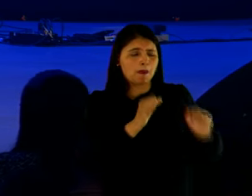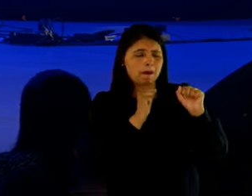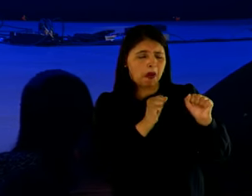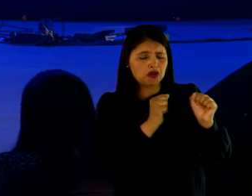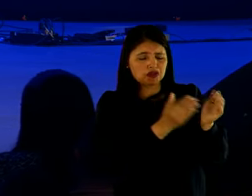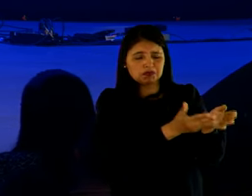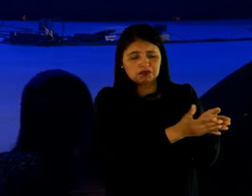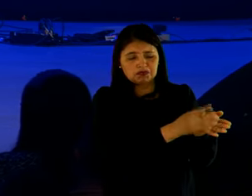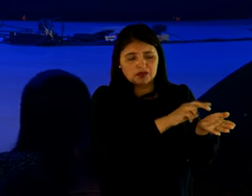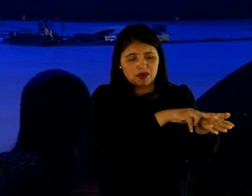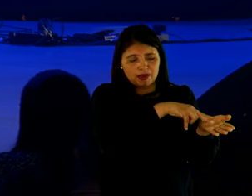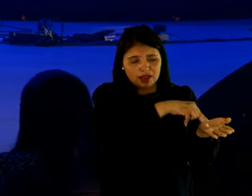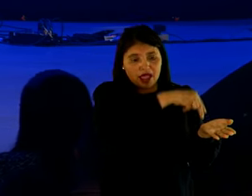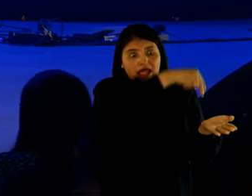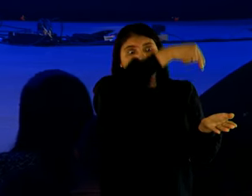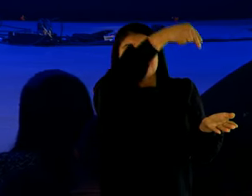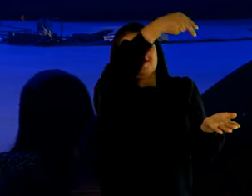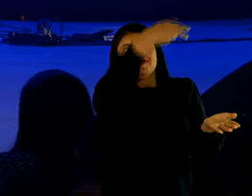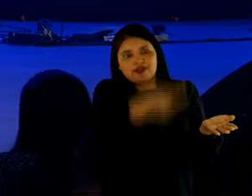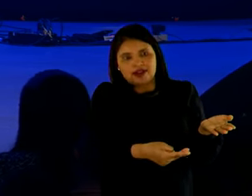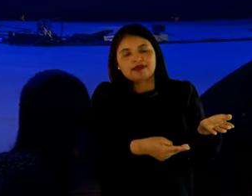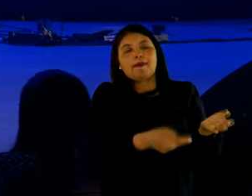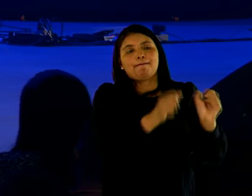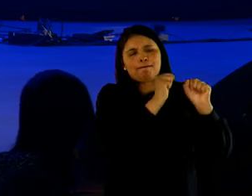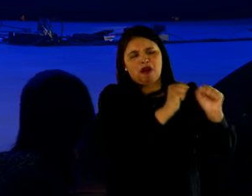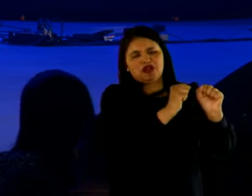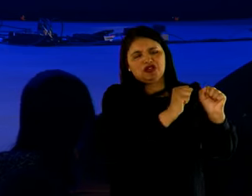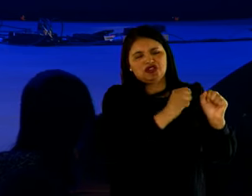Vamos fazer a brincadeirinha do 1 2 3.